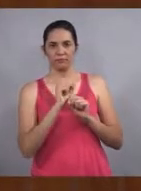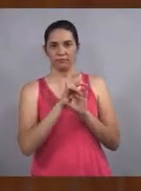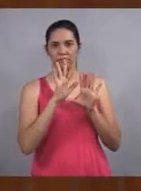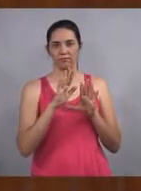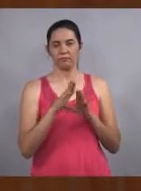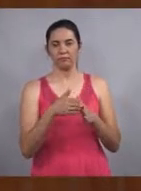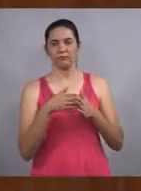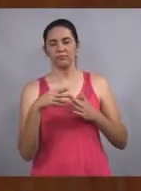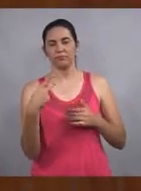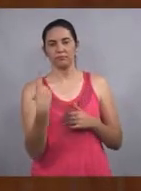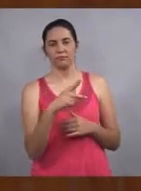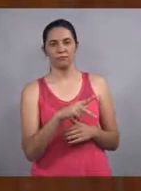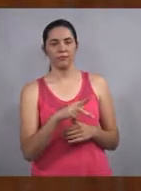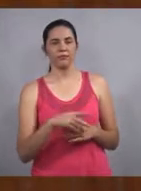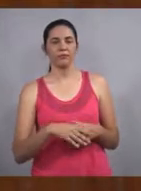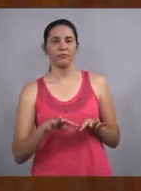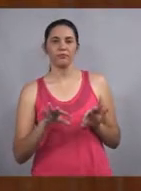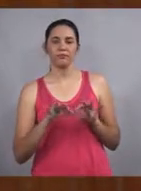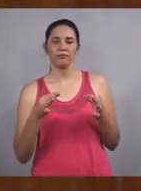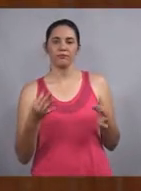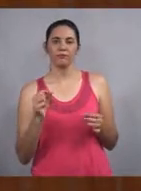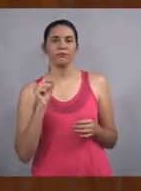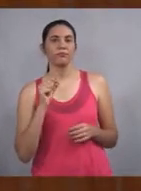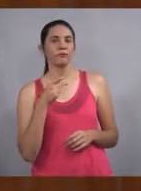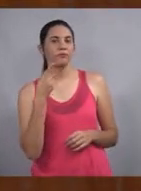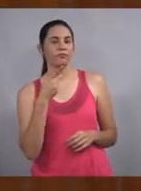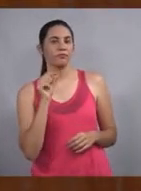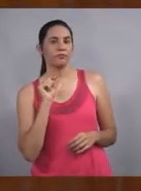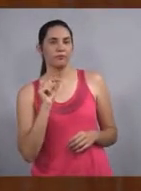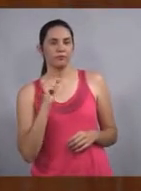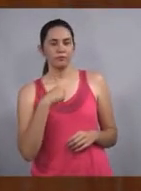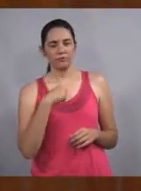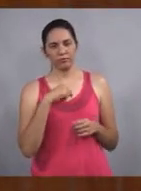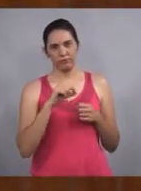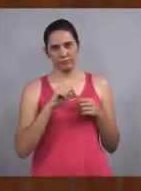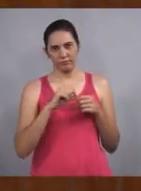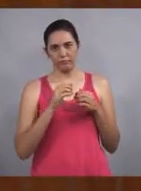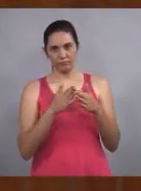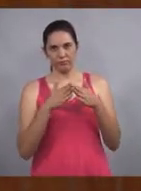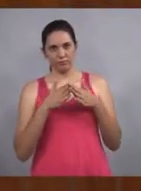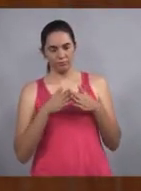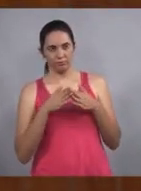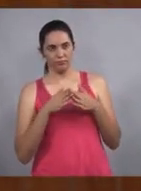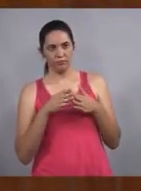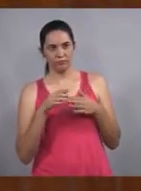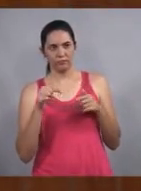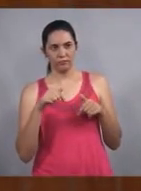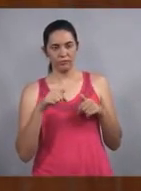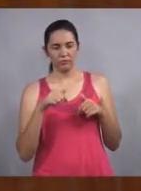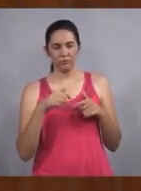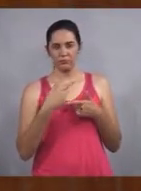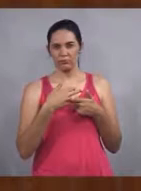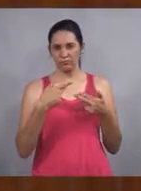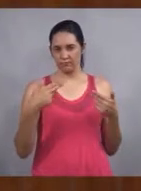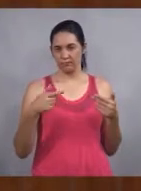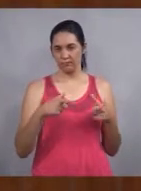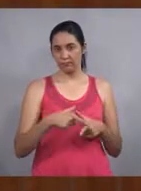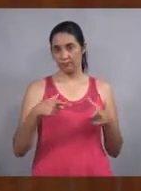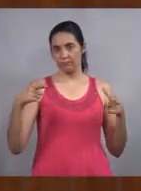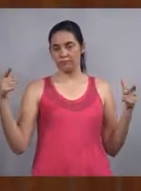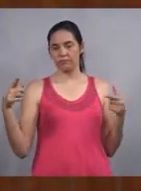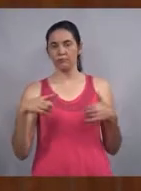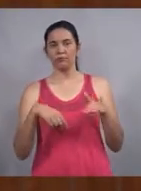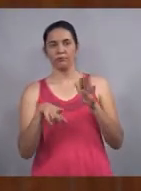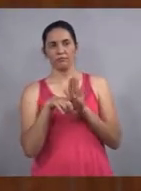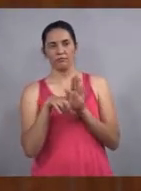pelo requerimento e simplesmente dizer o seguinte: eu fiz um requerimento aqui sobre uma coisa mais ampla, que é a